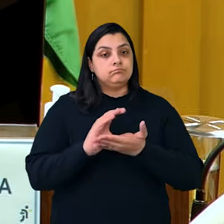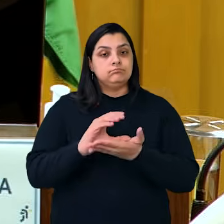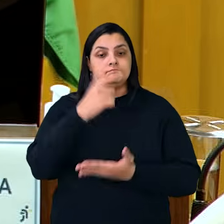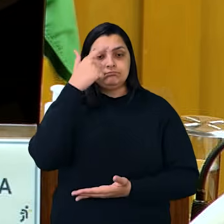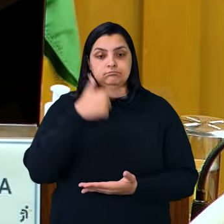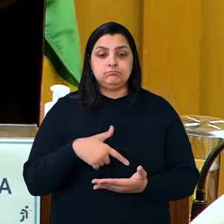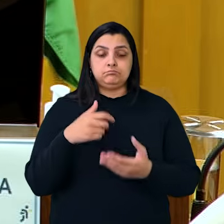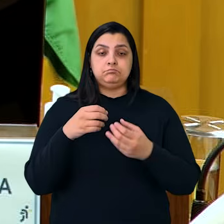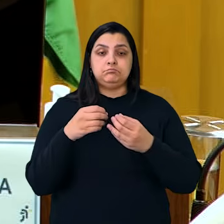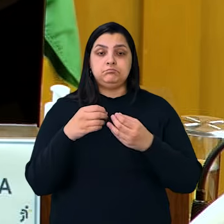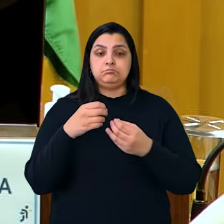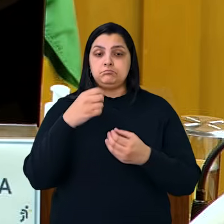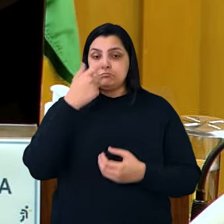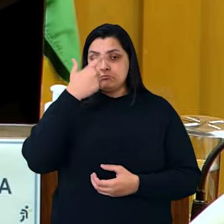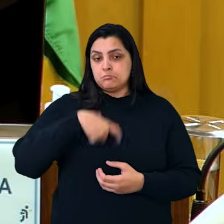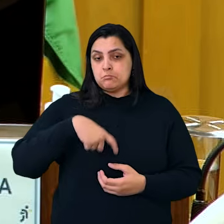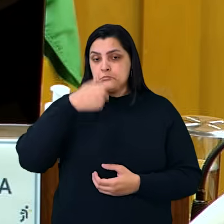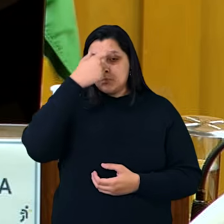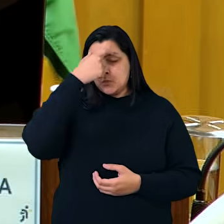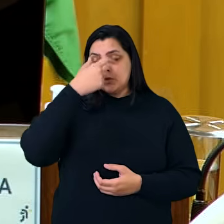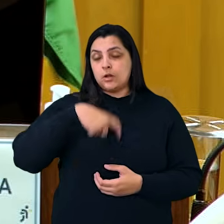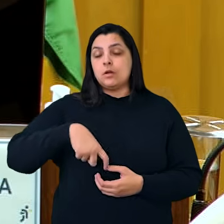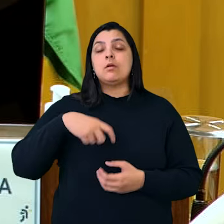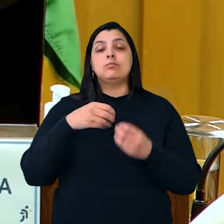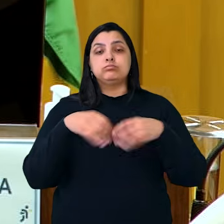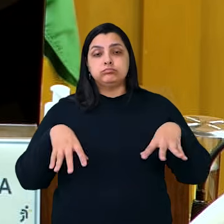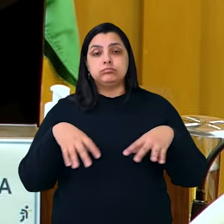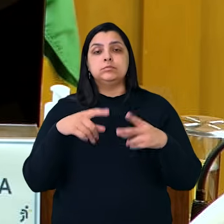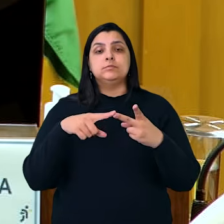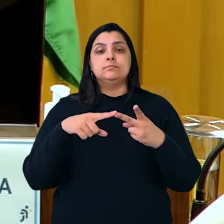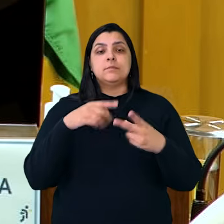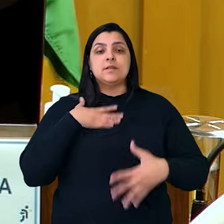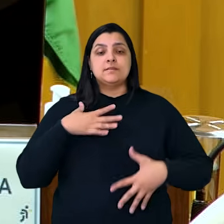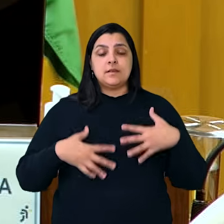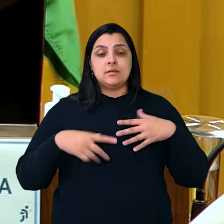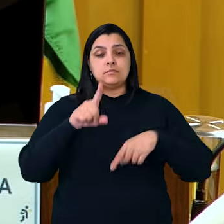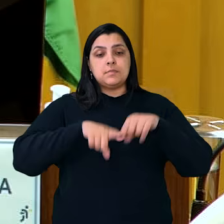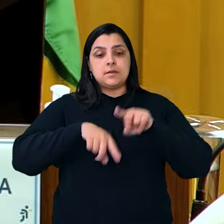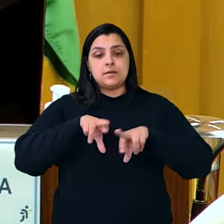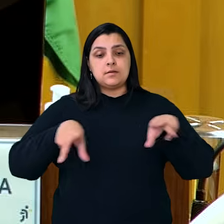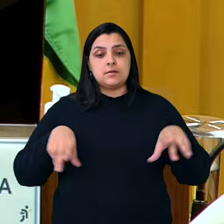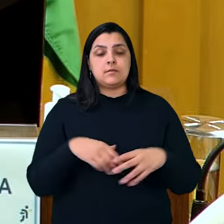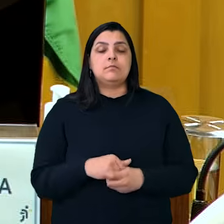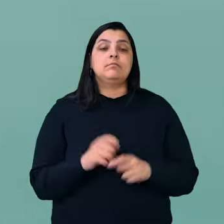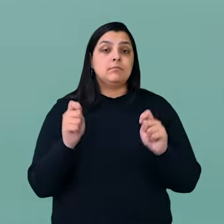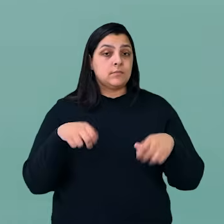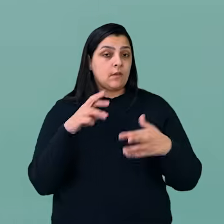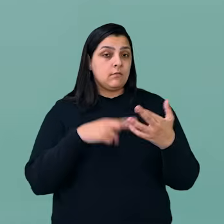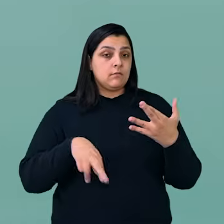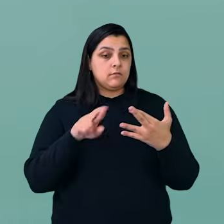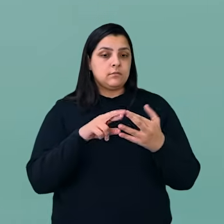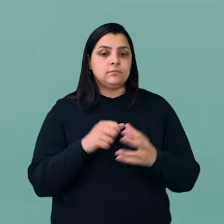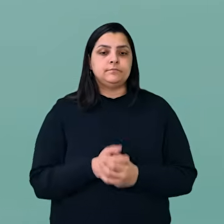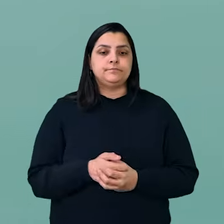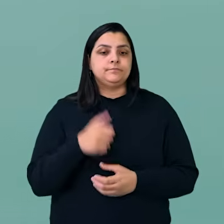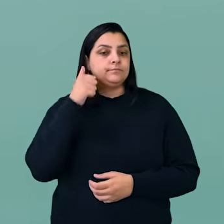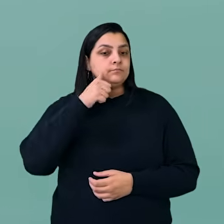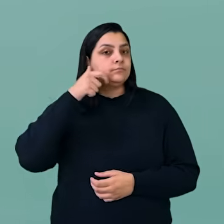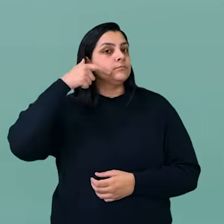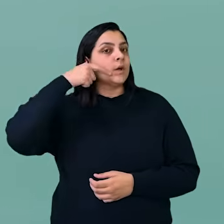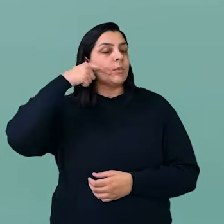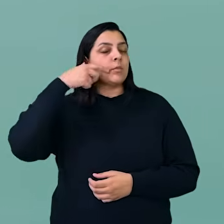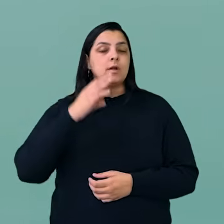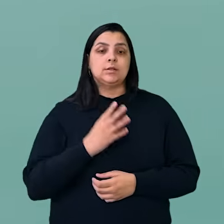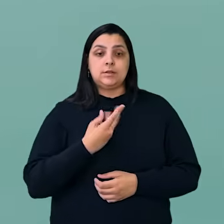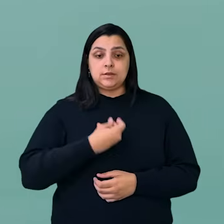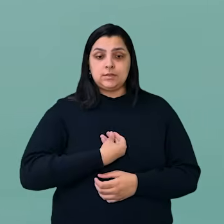indenização por danos morais, estéticos e materiais. Cabe recurso da decisão. Uma operadora de telemarketing